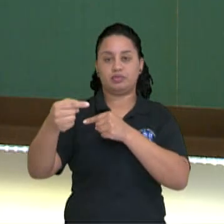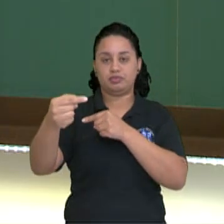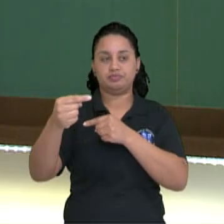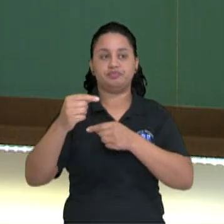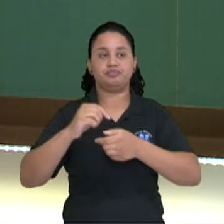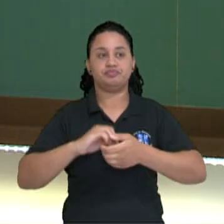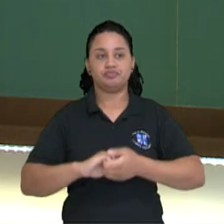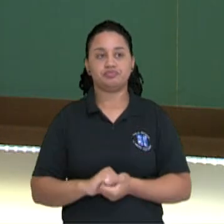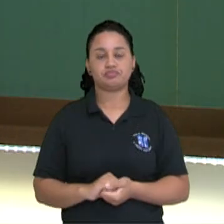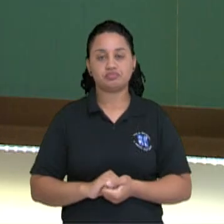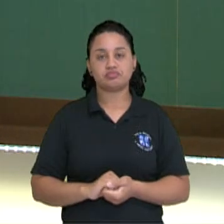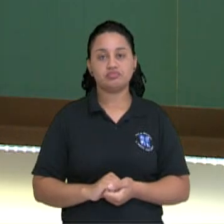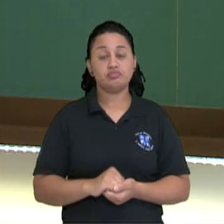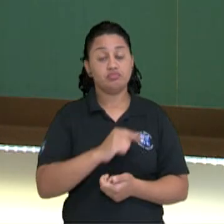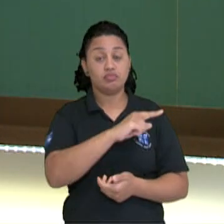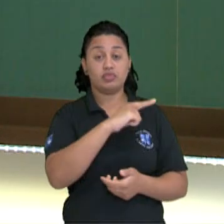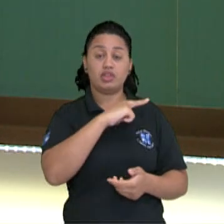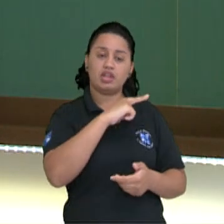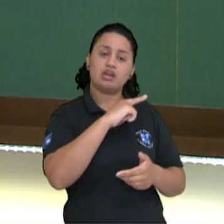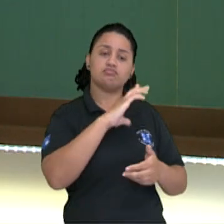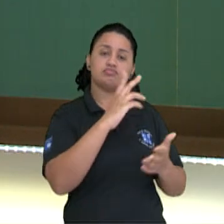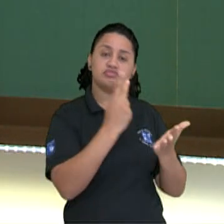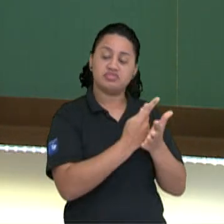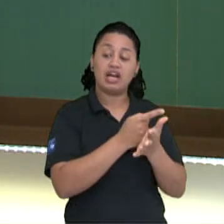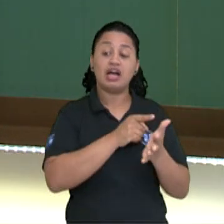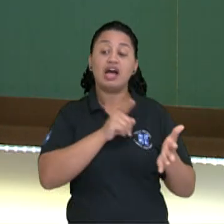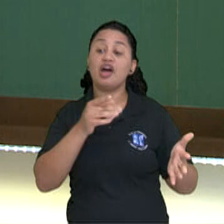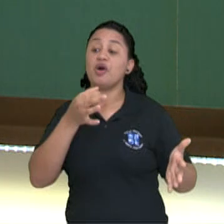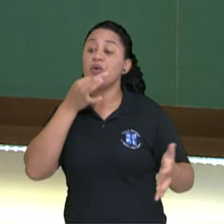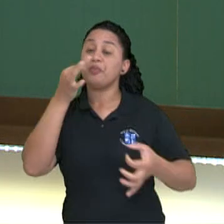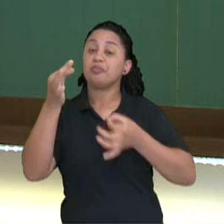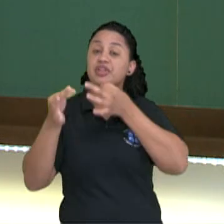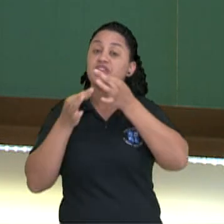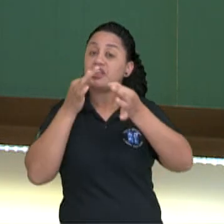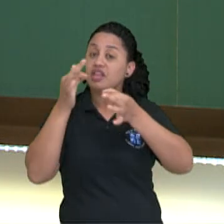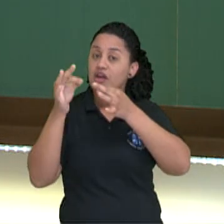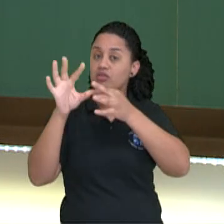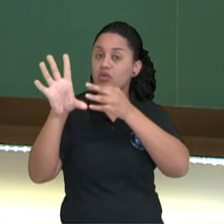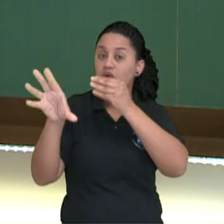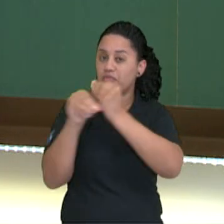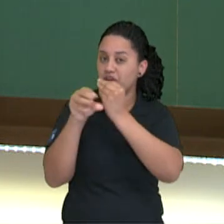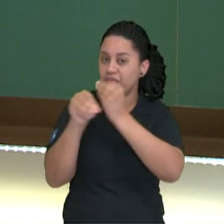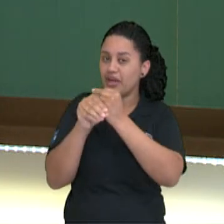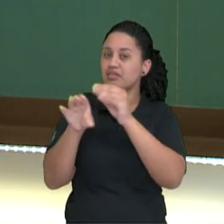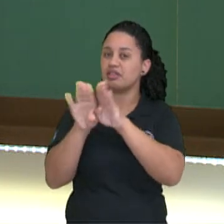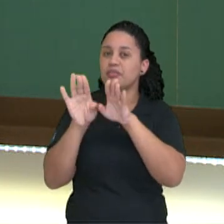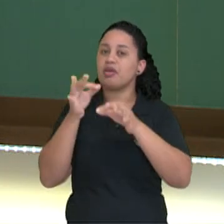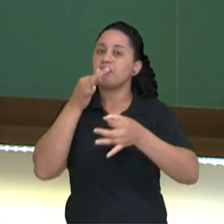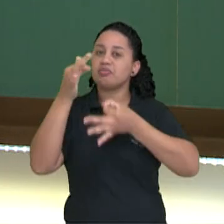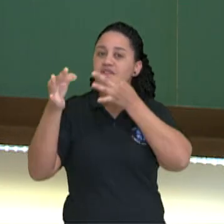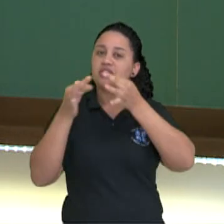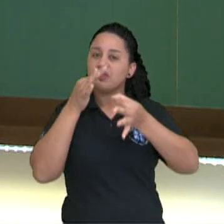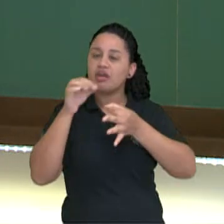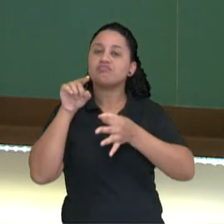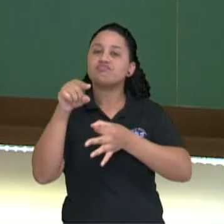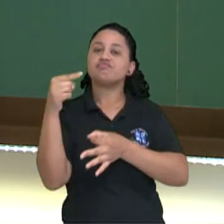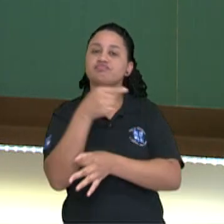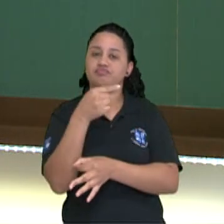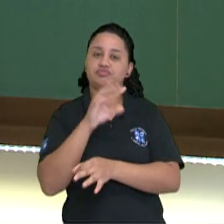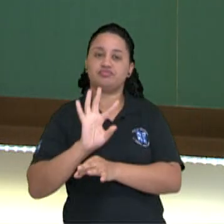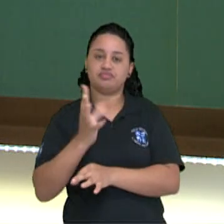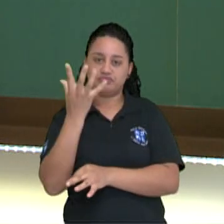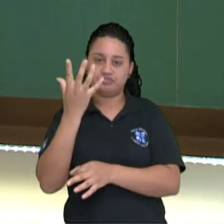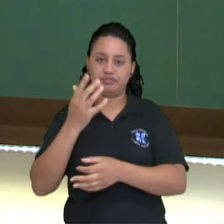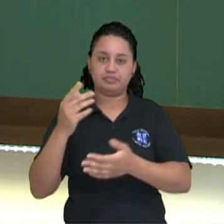consequências. Uma notícia traz fatos e a reportagem traz também opiniões sobre o fato.